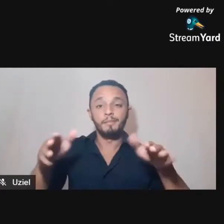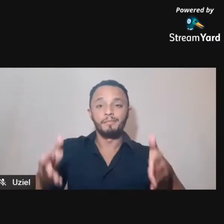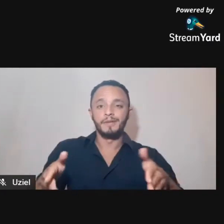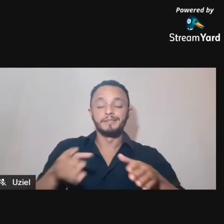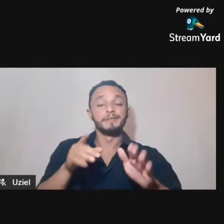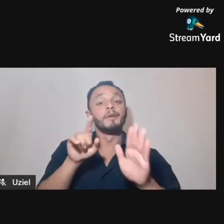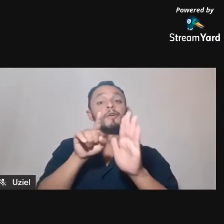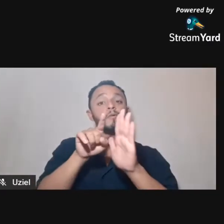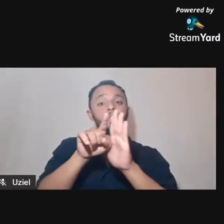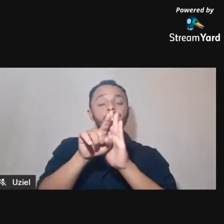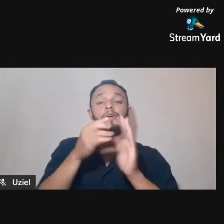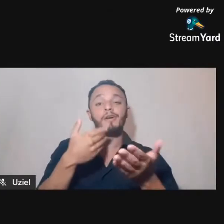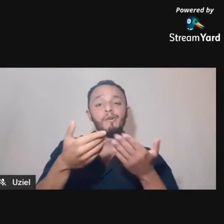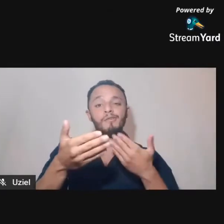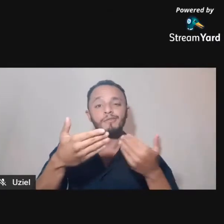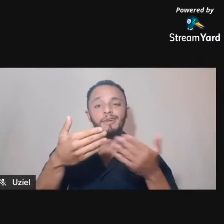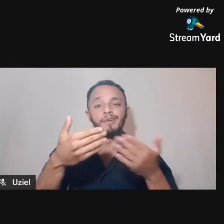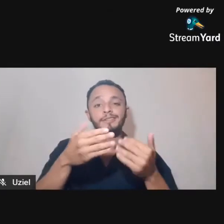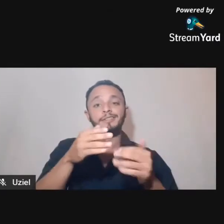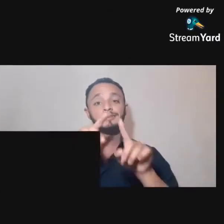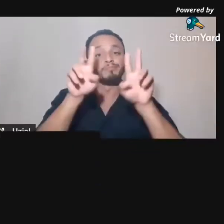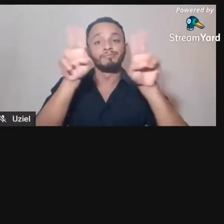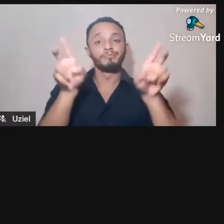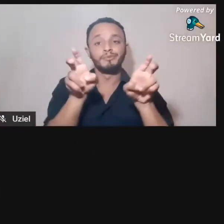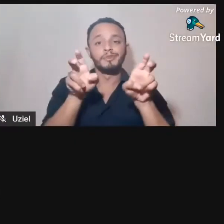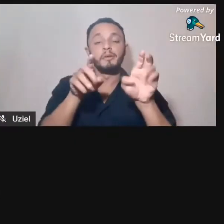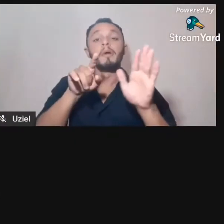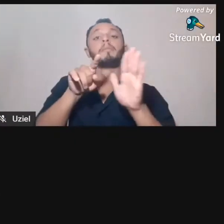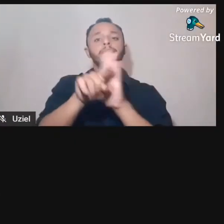Perguntas, e todas as conversas que já